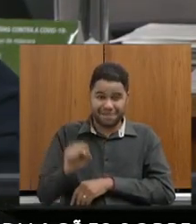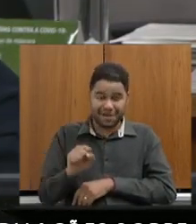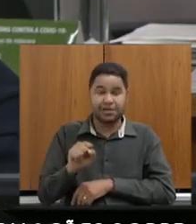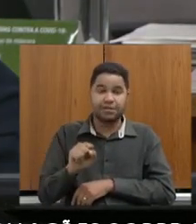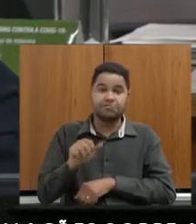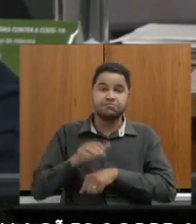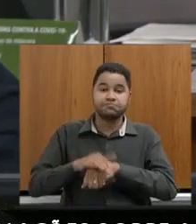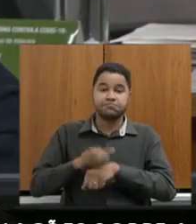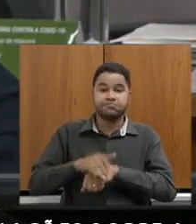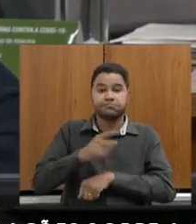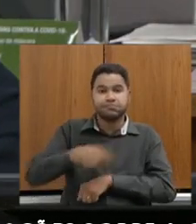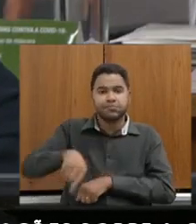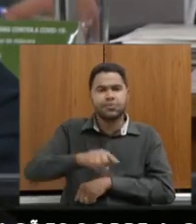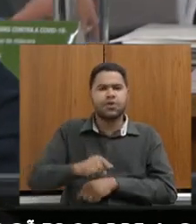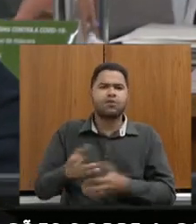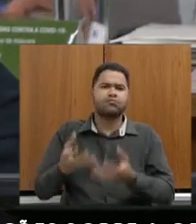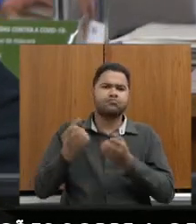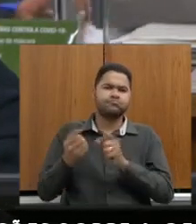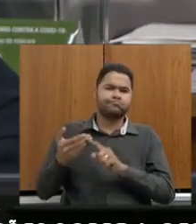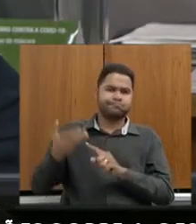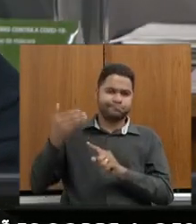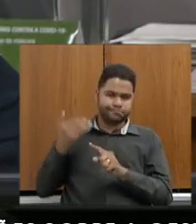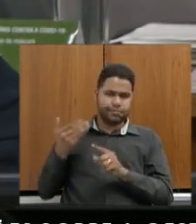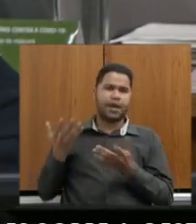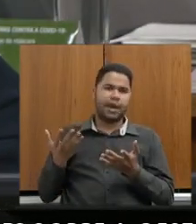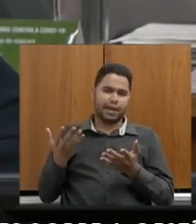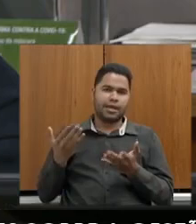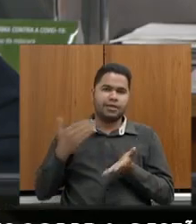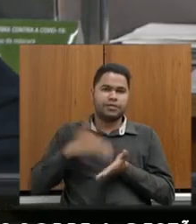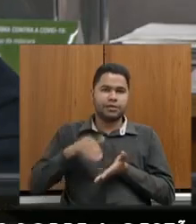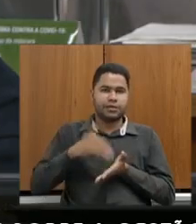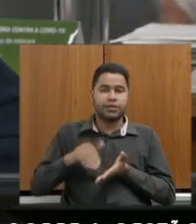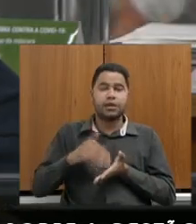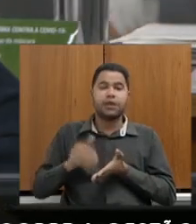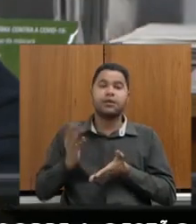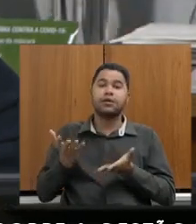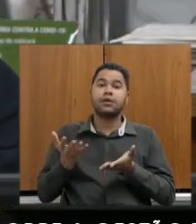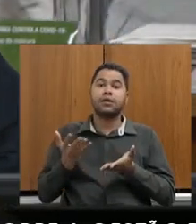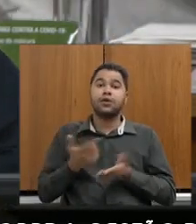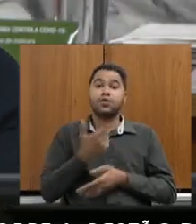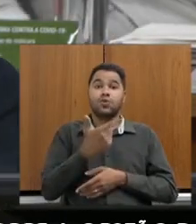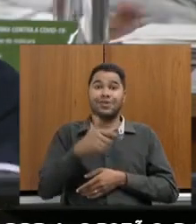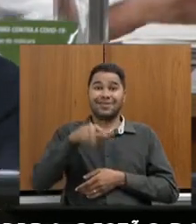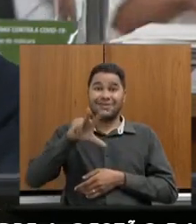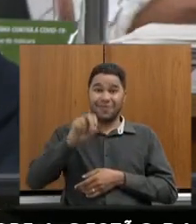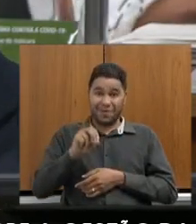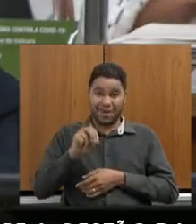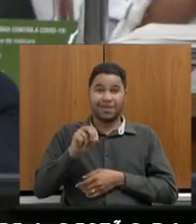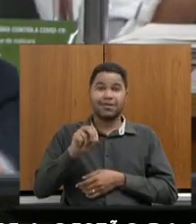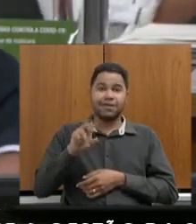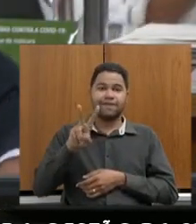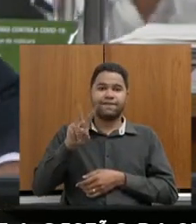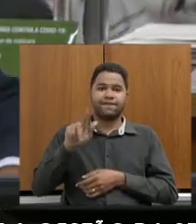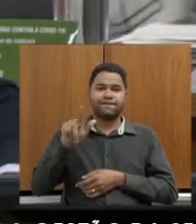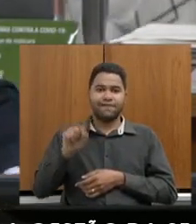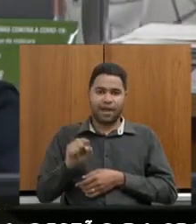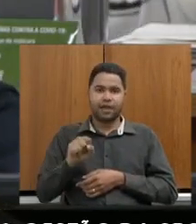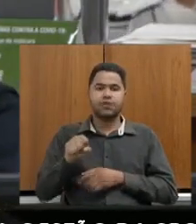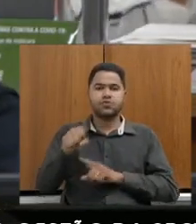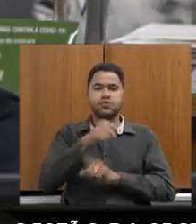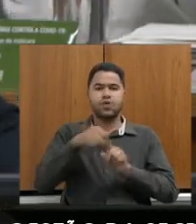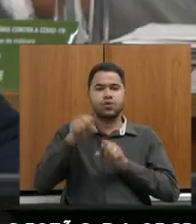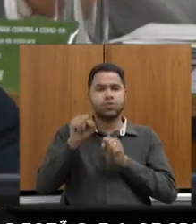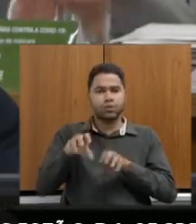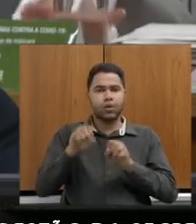uma reivindicação da categoria desde que nós Assumimos a secretaria para gente vai ter um concurso para efetivos de 250 vagas do socioeducativo a